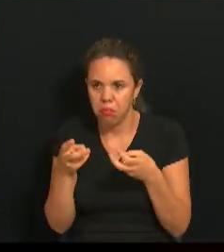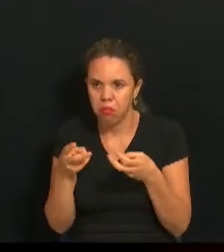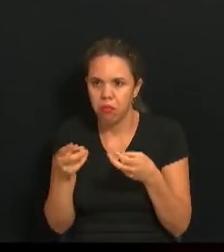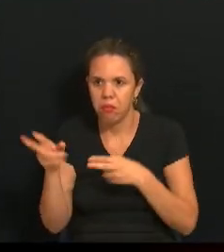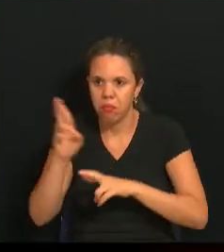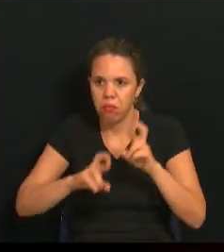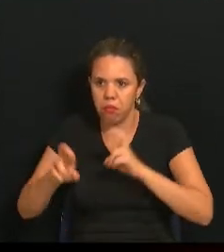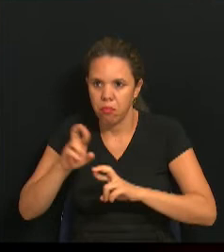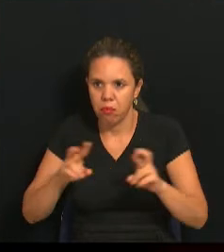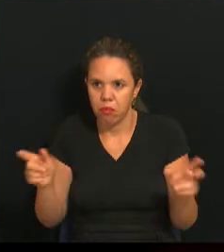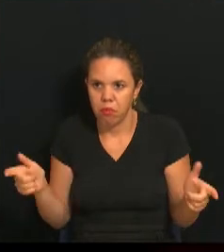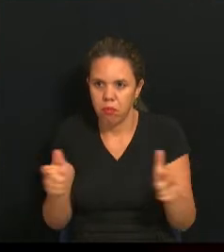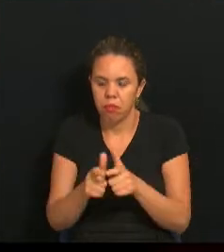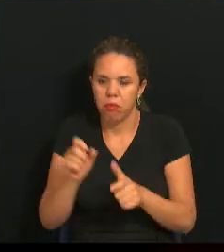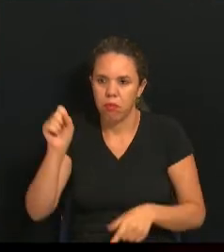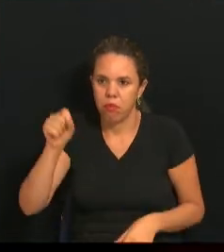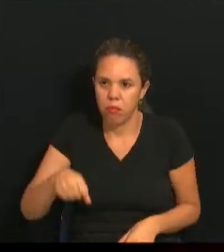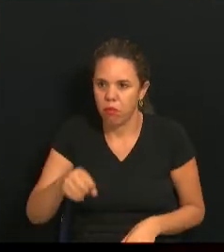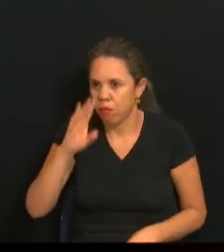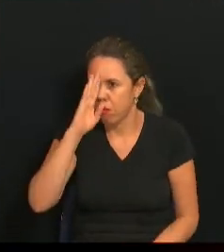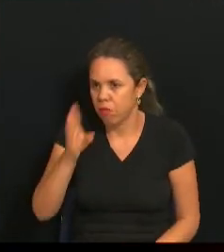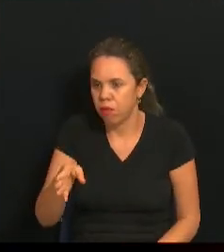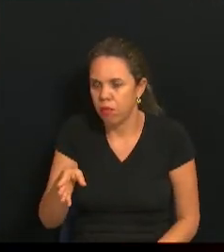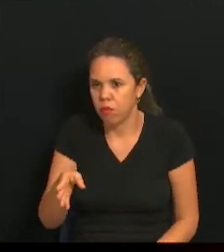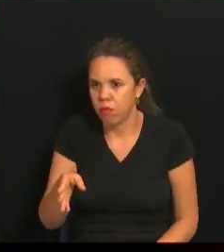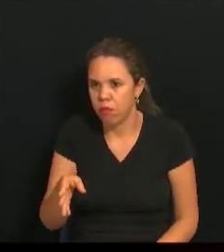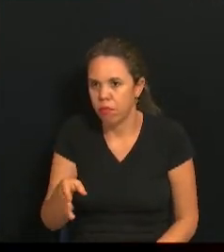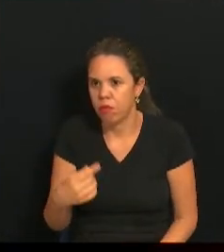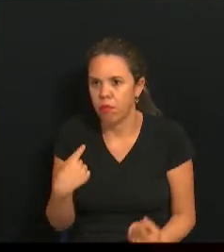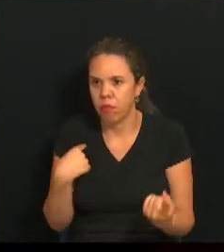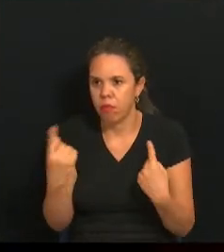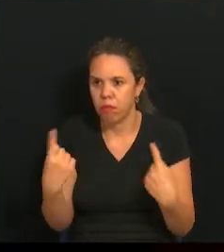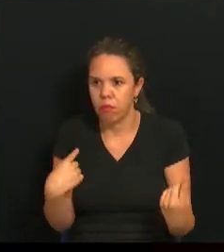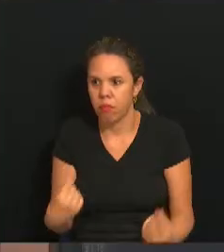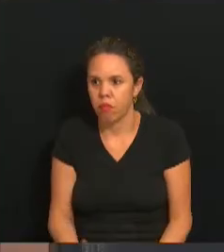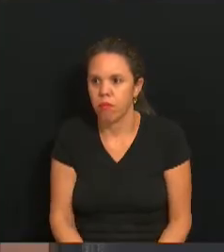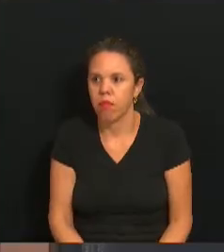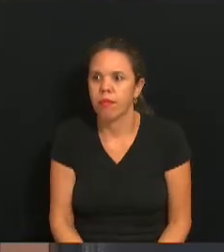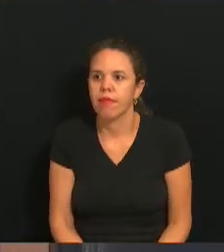para redução, sim, principalmente nesses eixos.